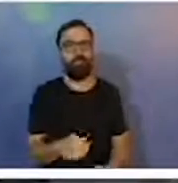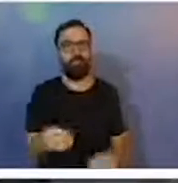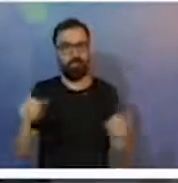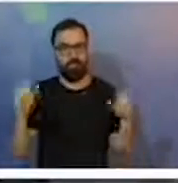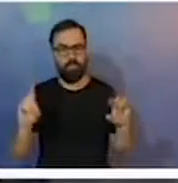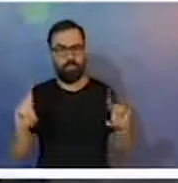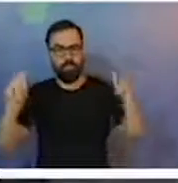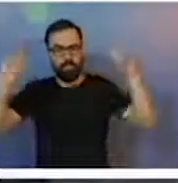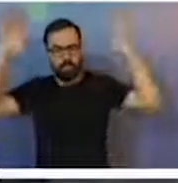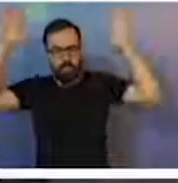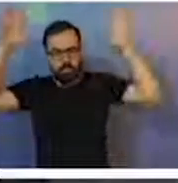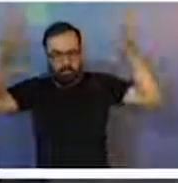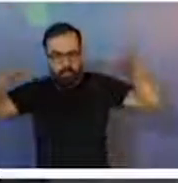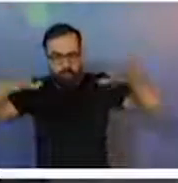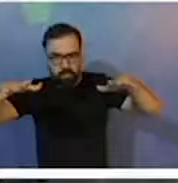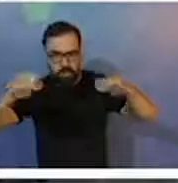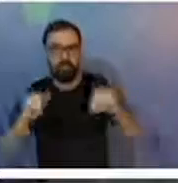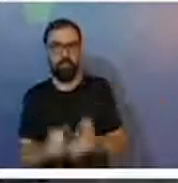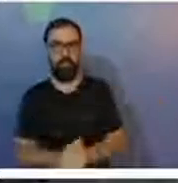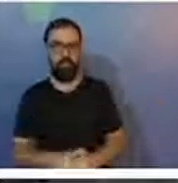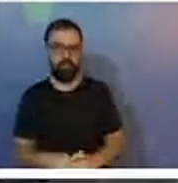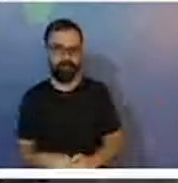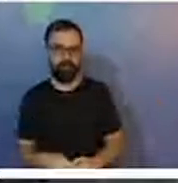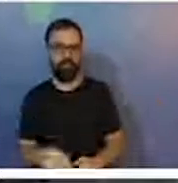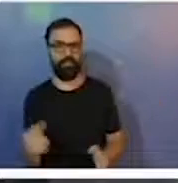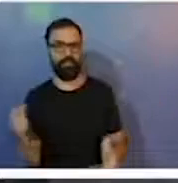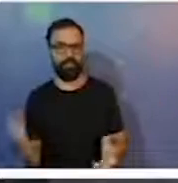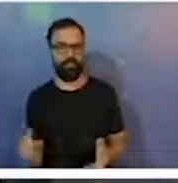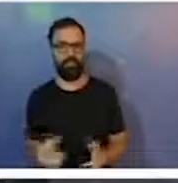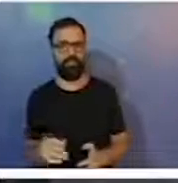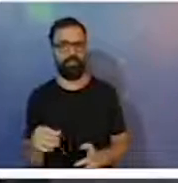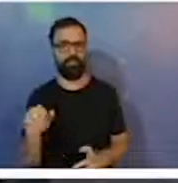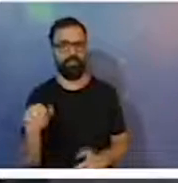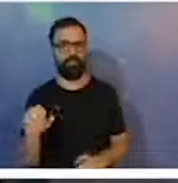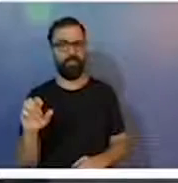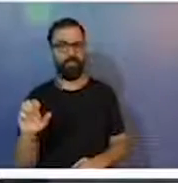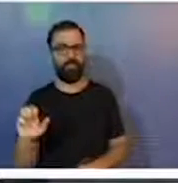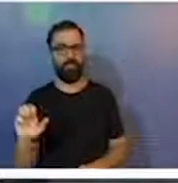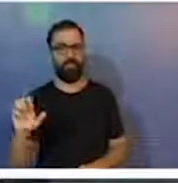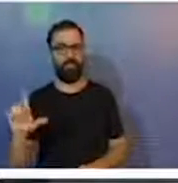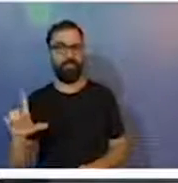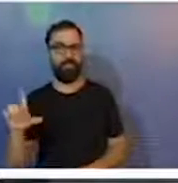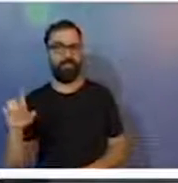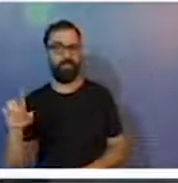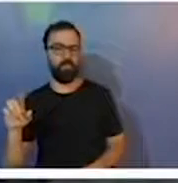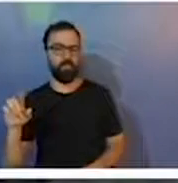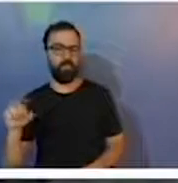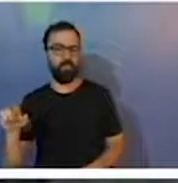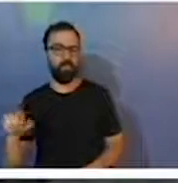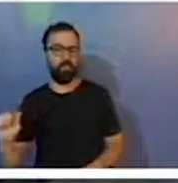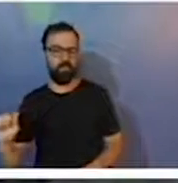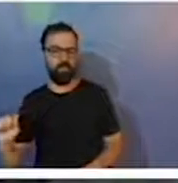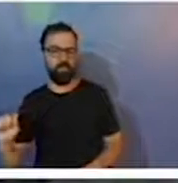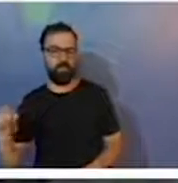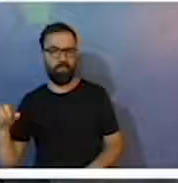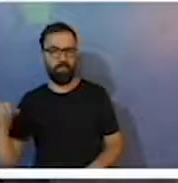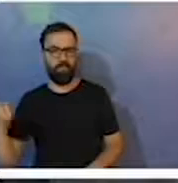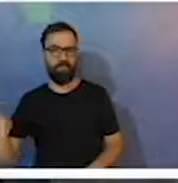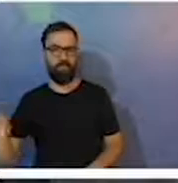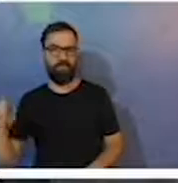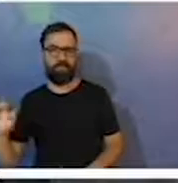abençoe muito grande mente Valeu Zane muito muito obrigado por tudo Deus os